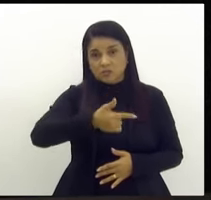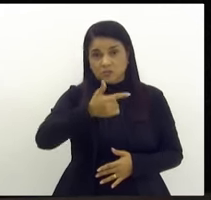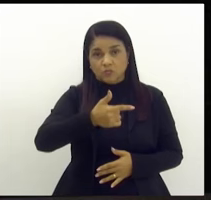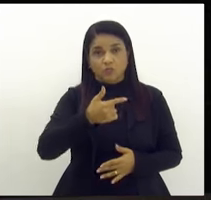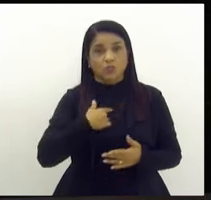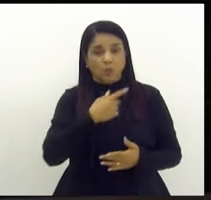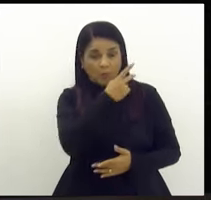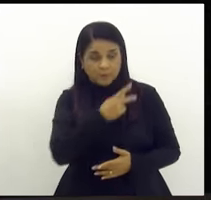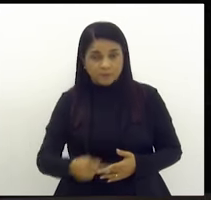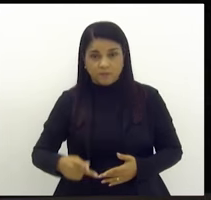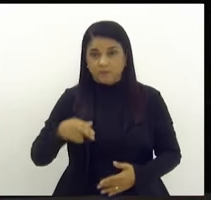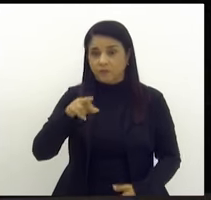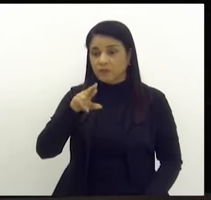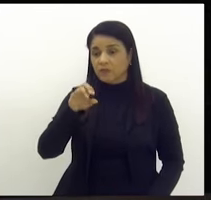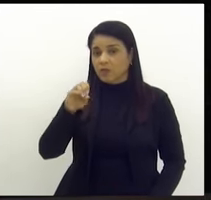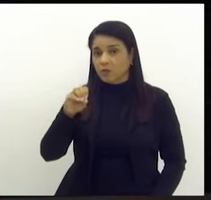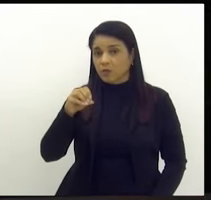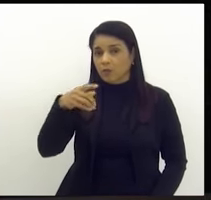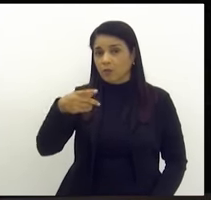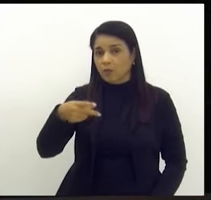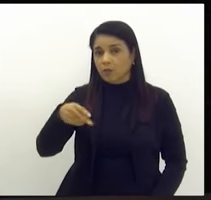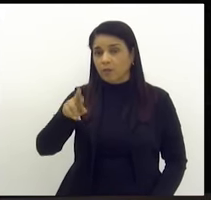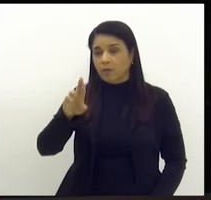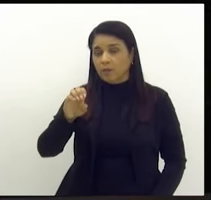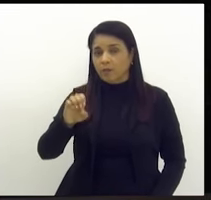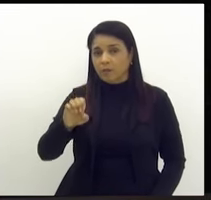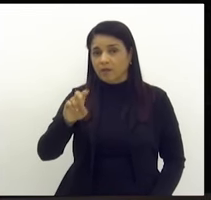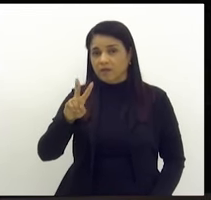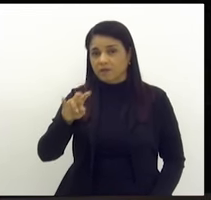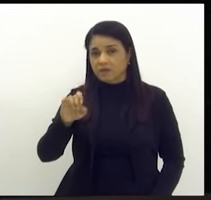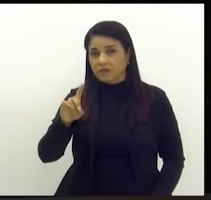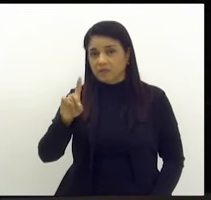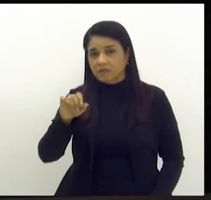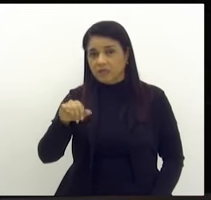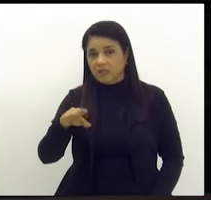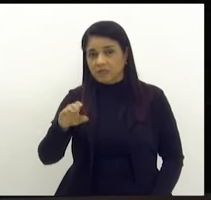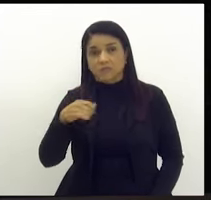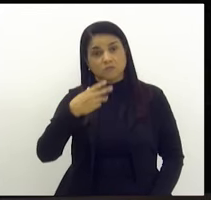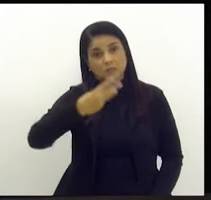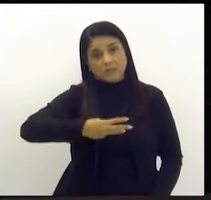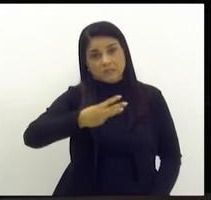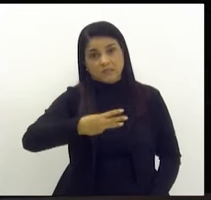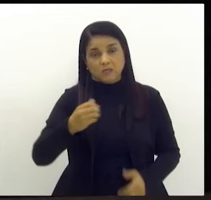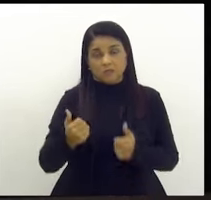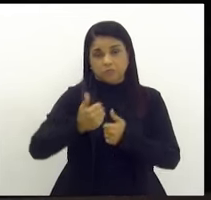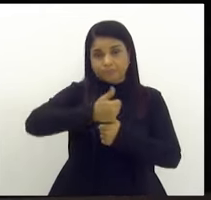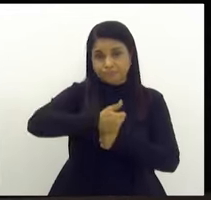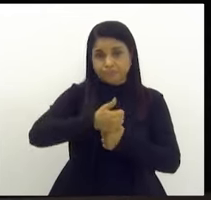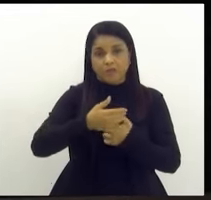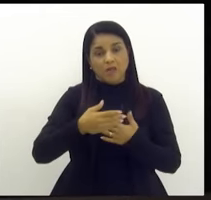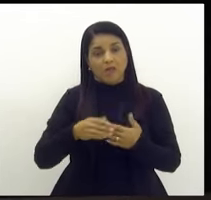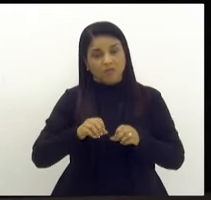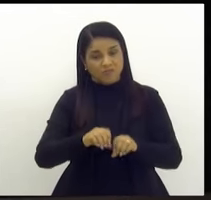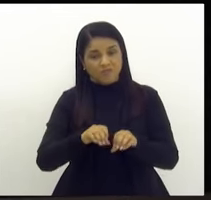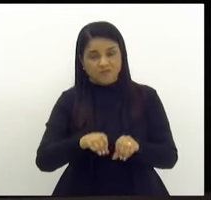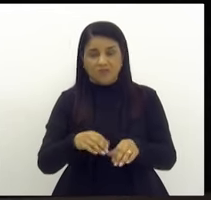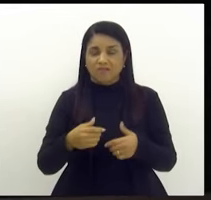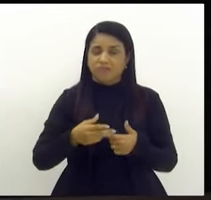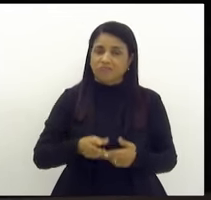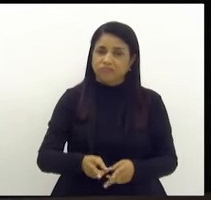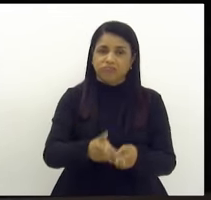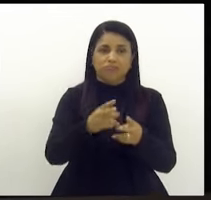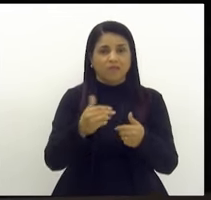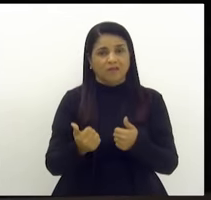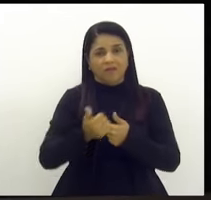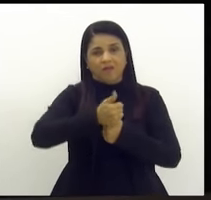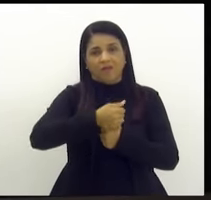previdência que é tão fundamental é o terceiro a secretaria de educação por aí vai a terceira ou a